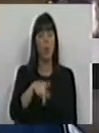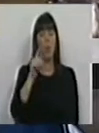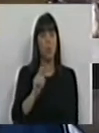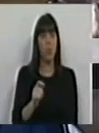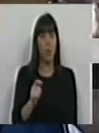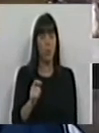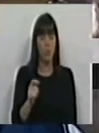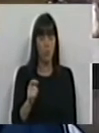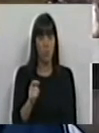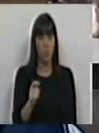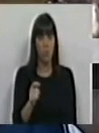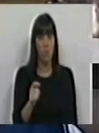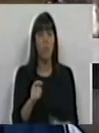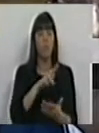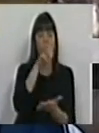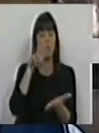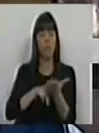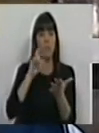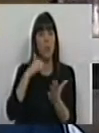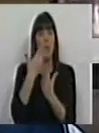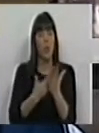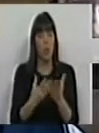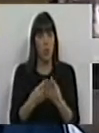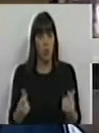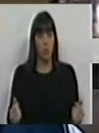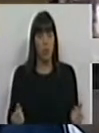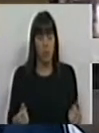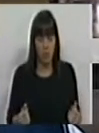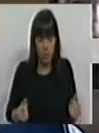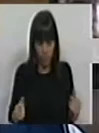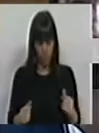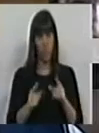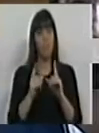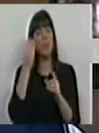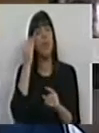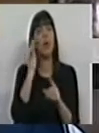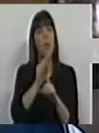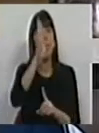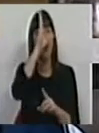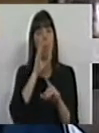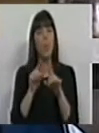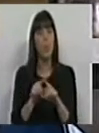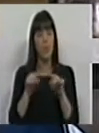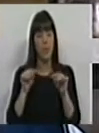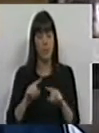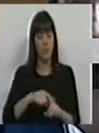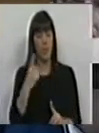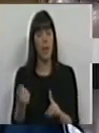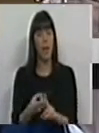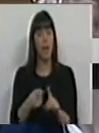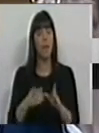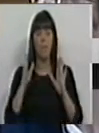Bloco de Esquerda, foi aprovada uma resolução que encarrega e recomenda ao Governo que este